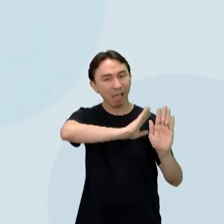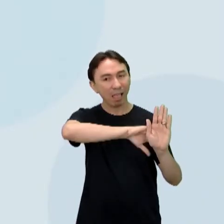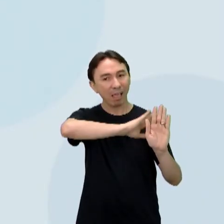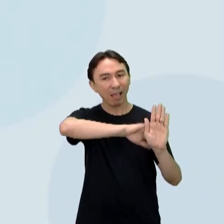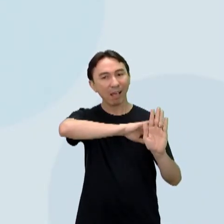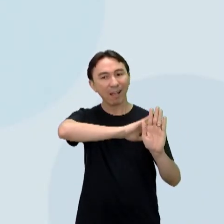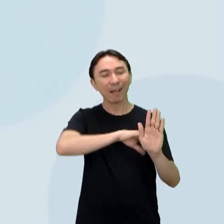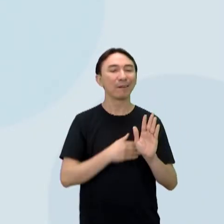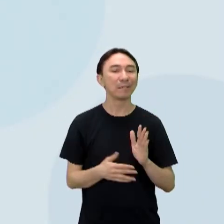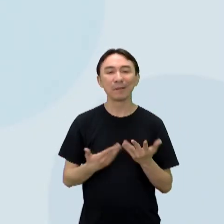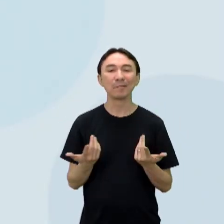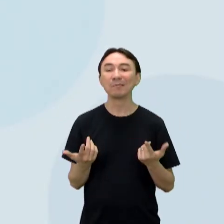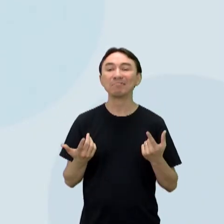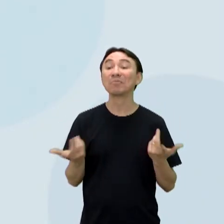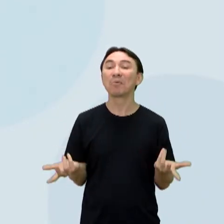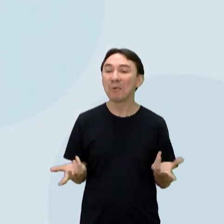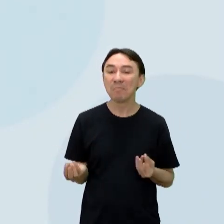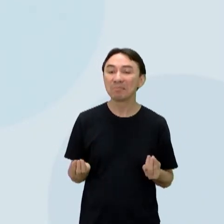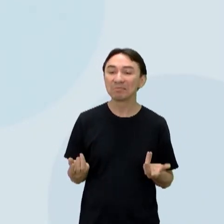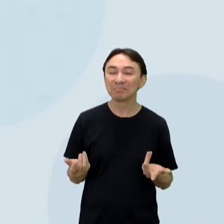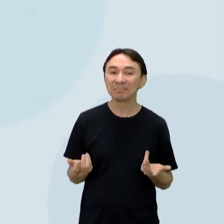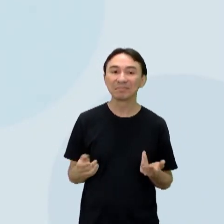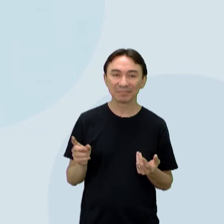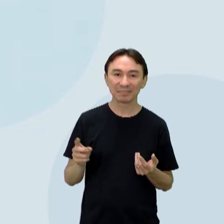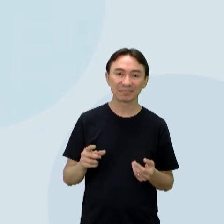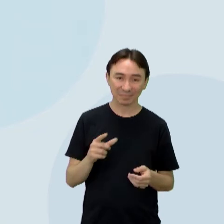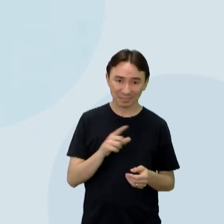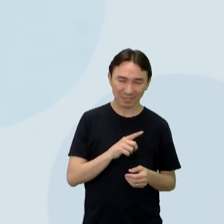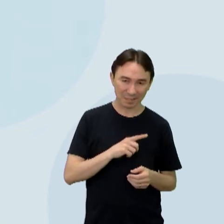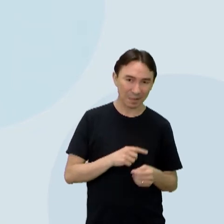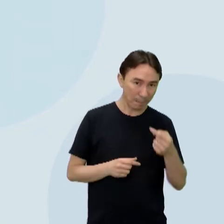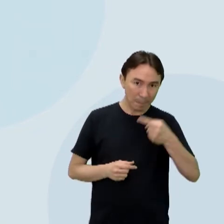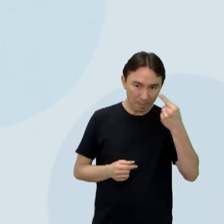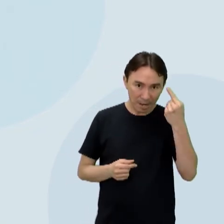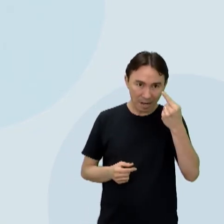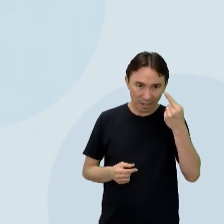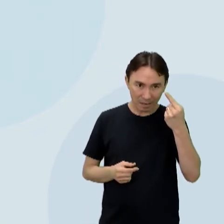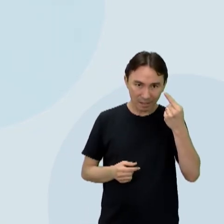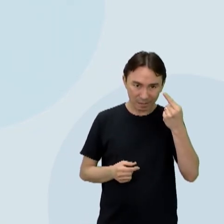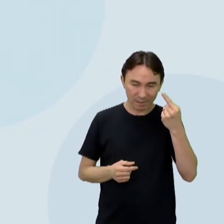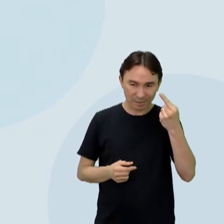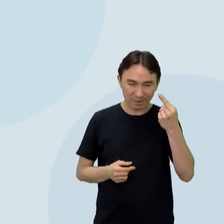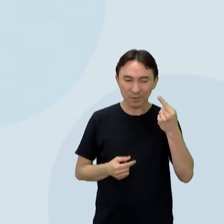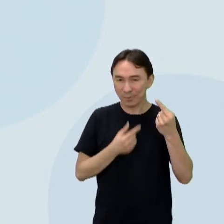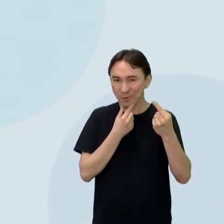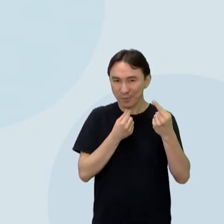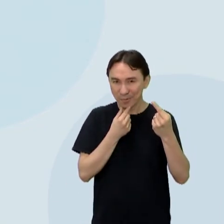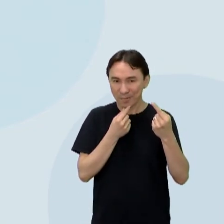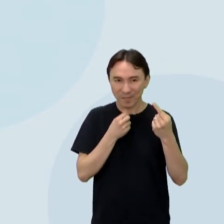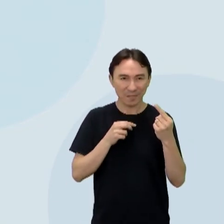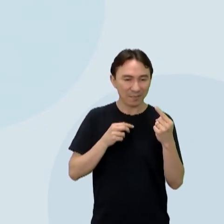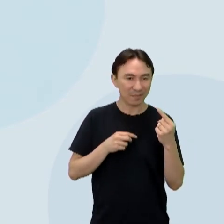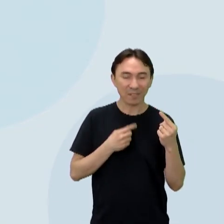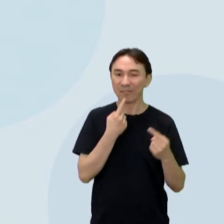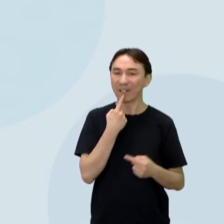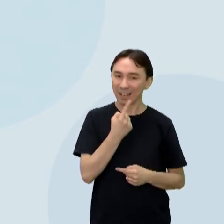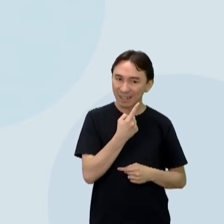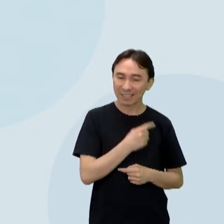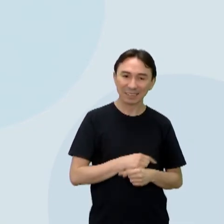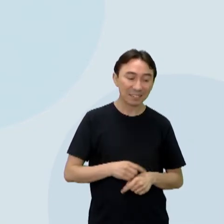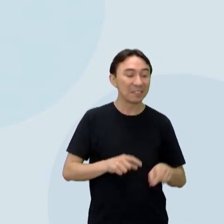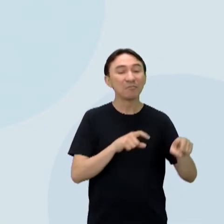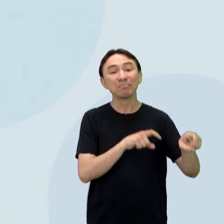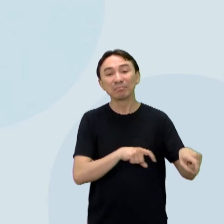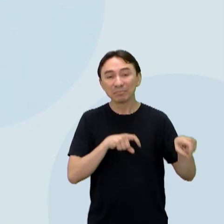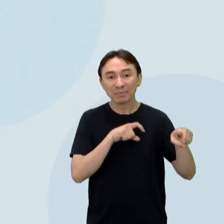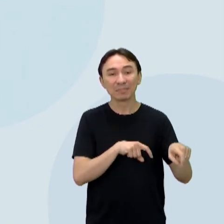que momento? Na primeira observação do rapaz. Pode voltar lá, Elaine? Uma das melhores coisas